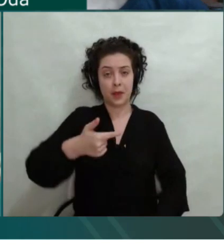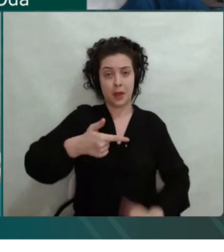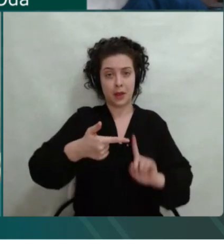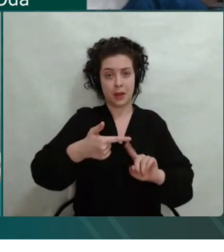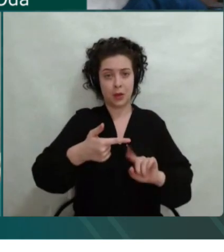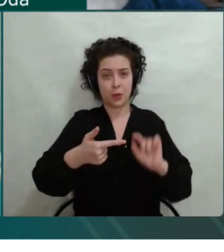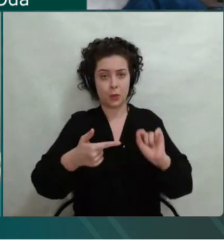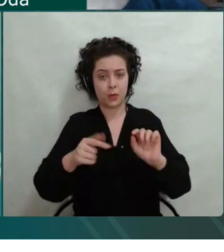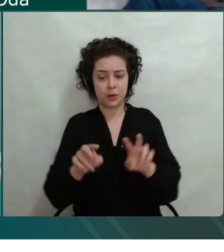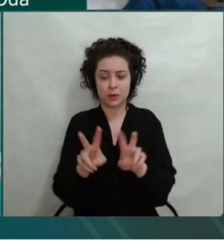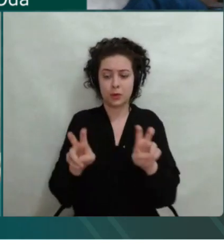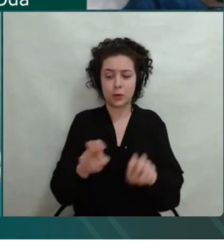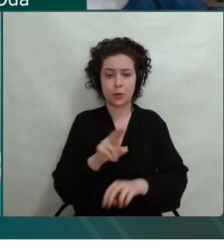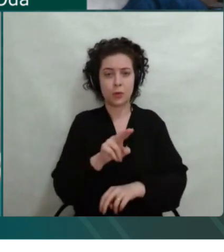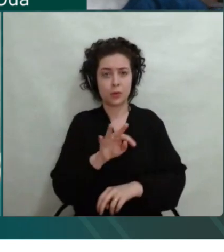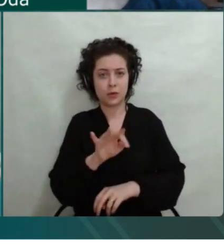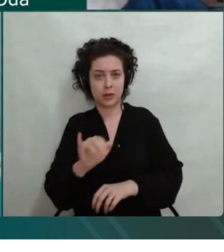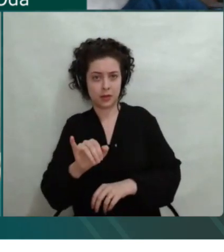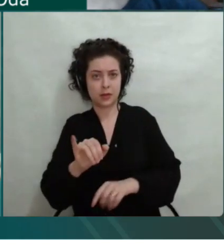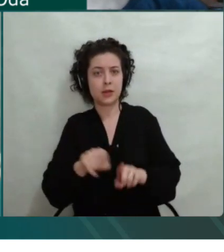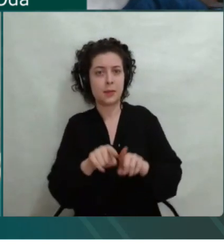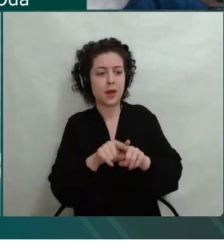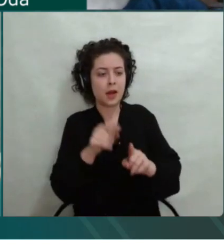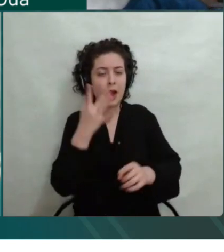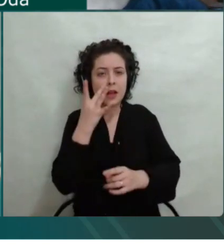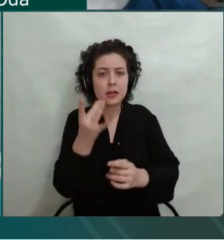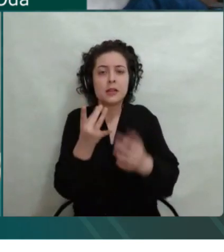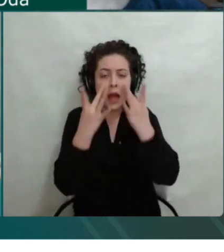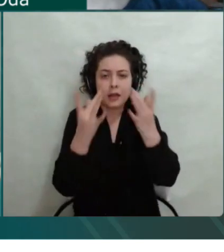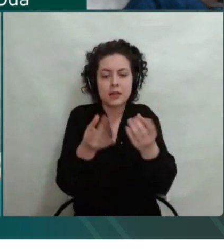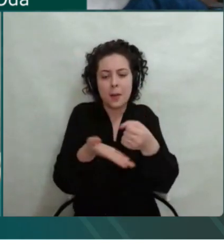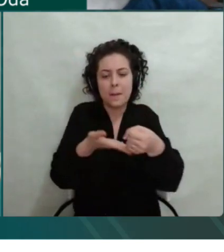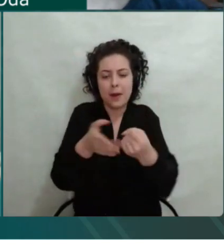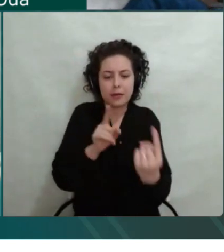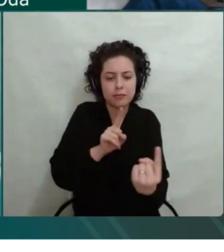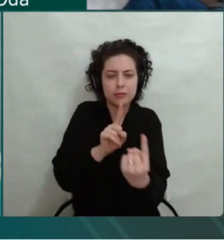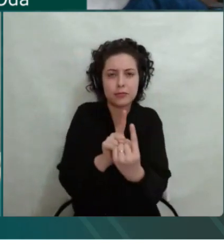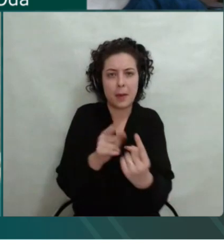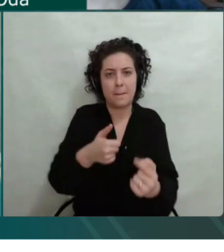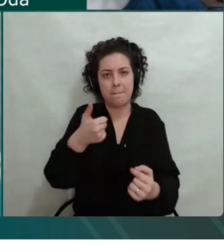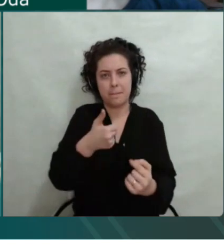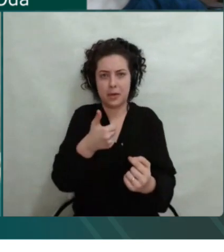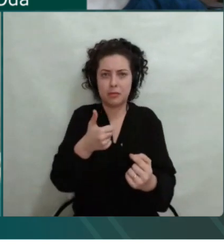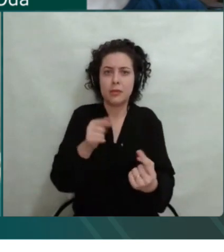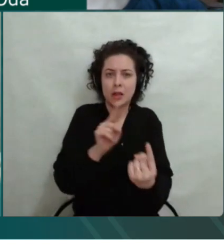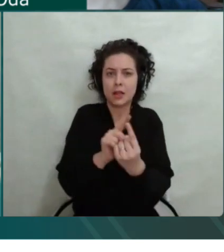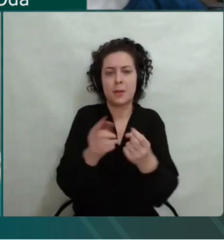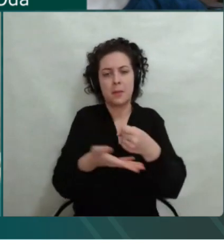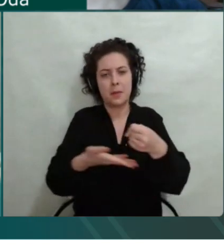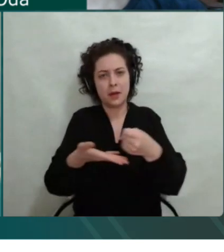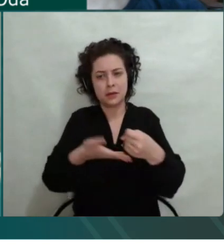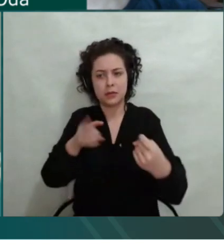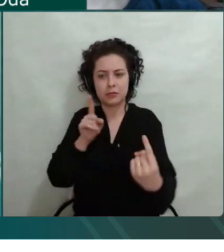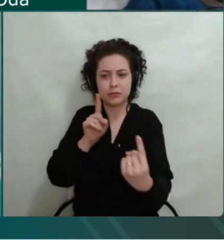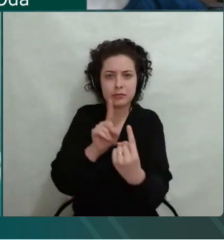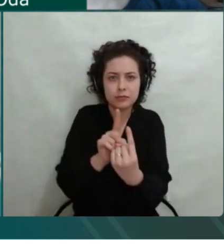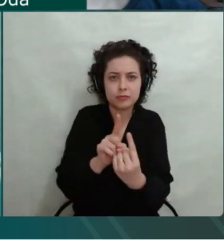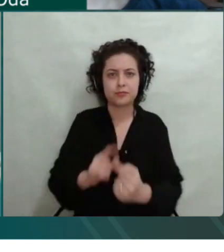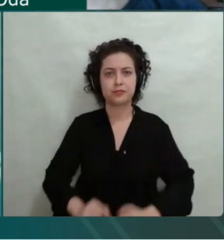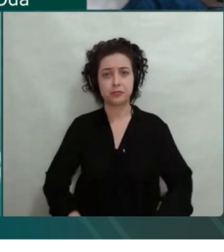às UTIs e atenção primária. Eu concordo inteiramente com a professora Virgínia que a atenção básica, a